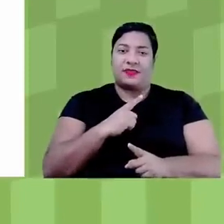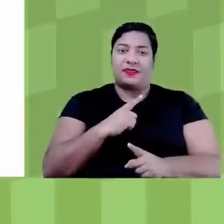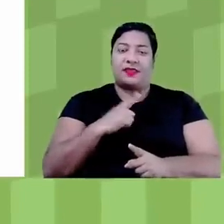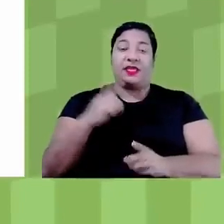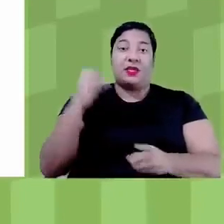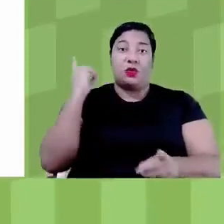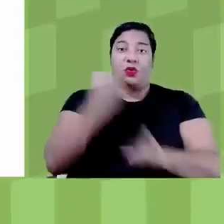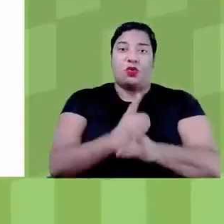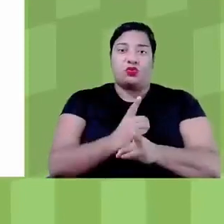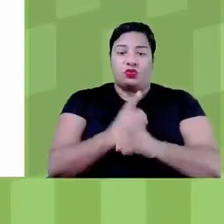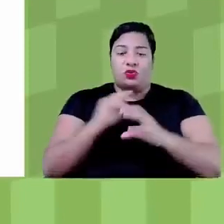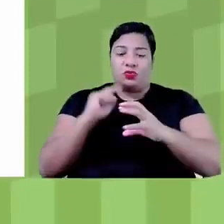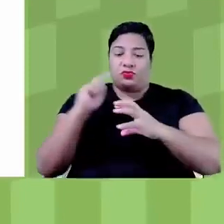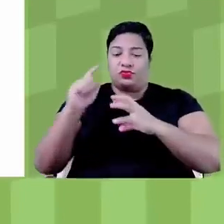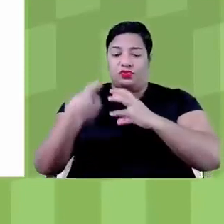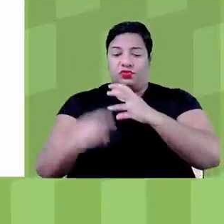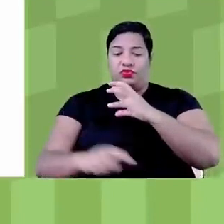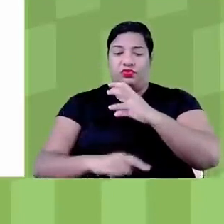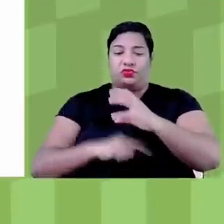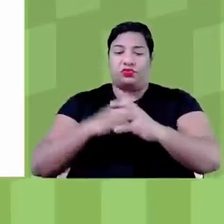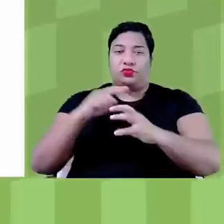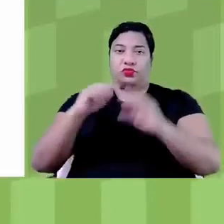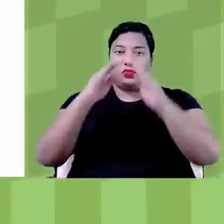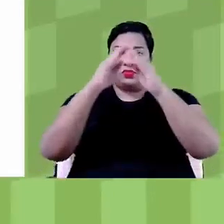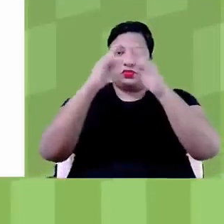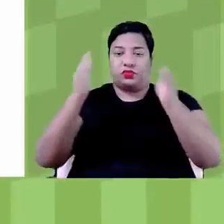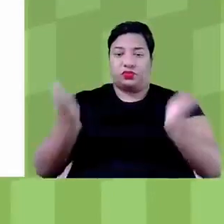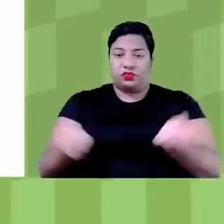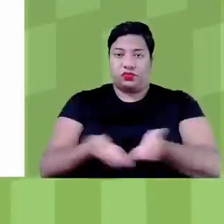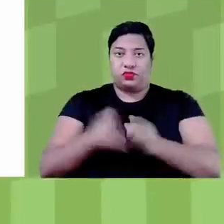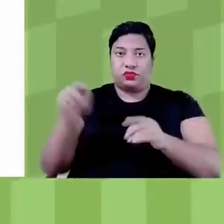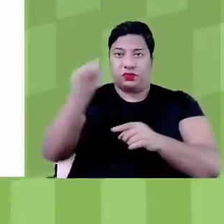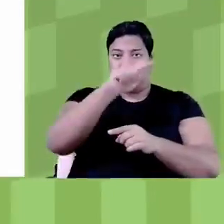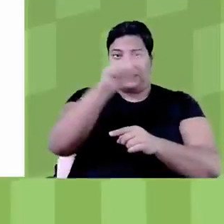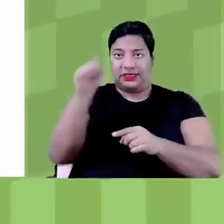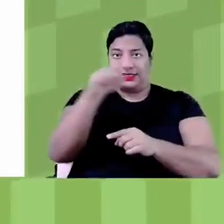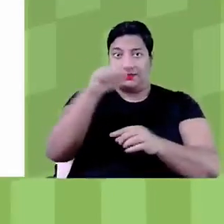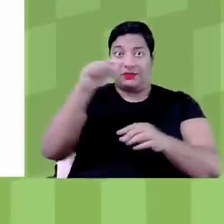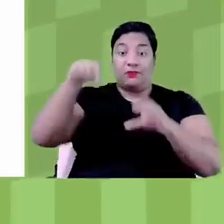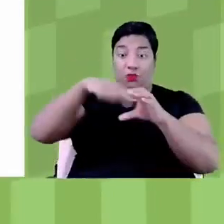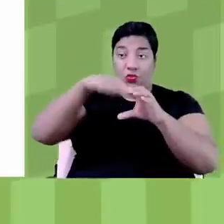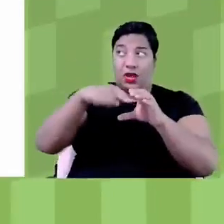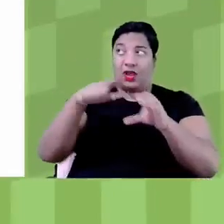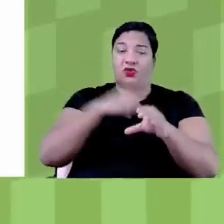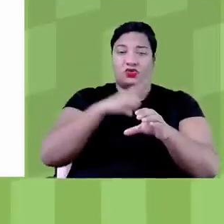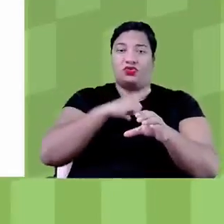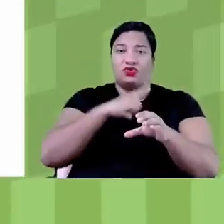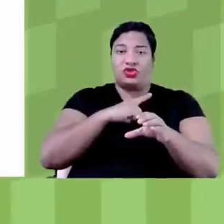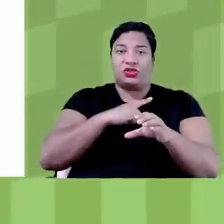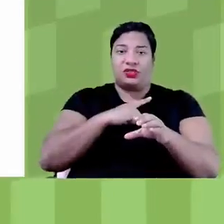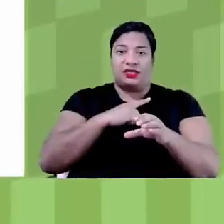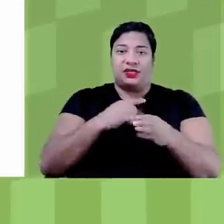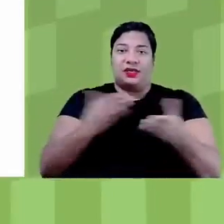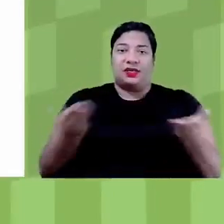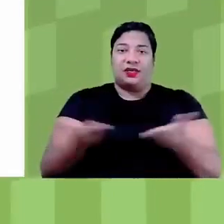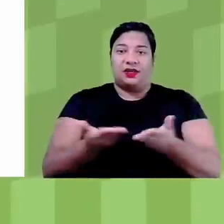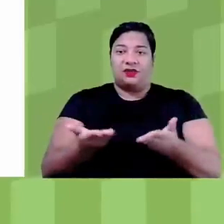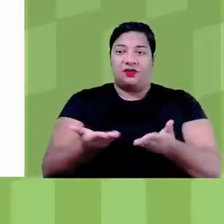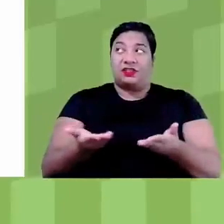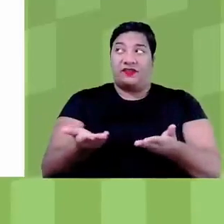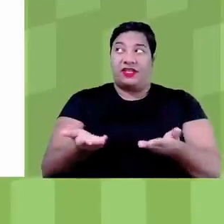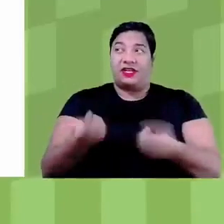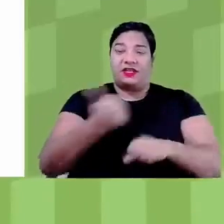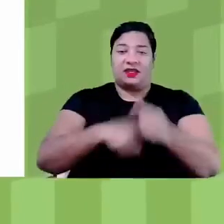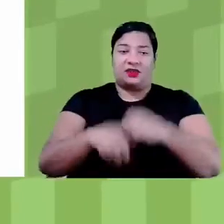buracos lá na Antártica, e esses buracos, eles